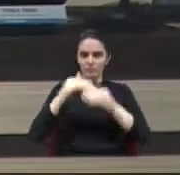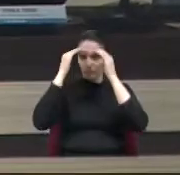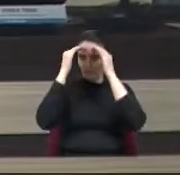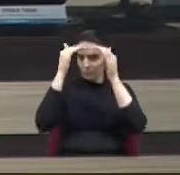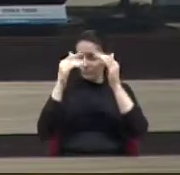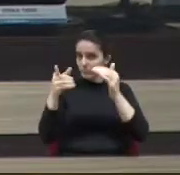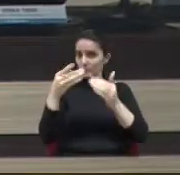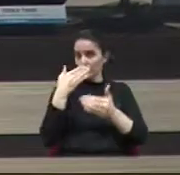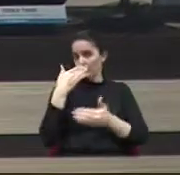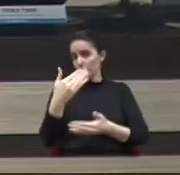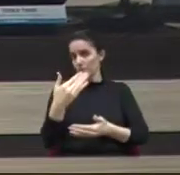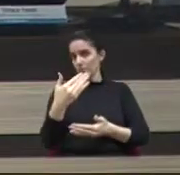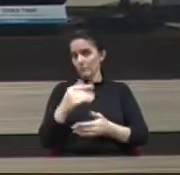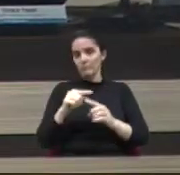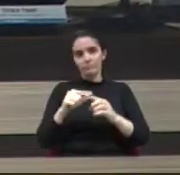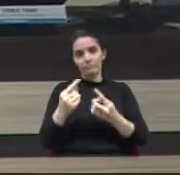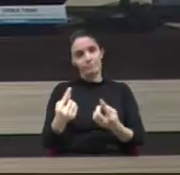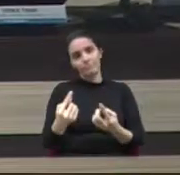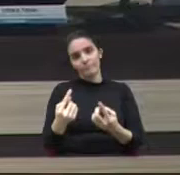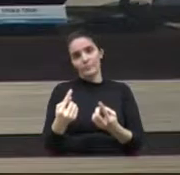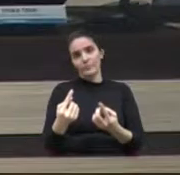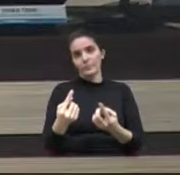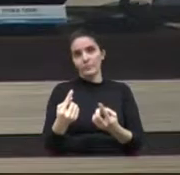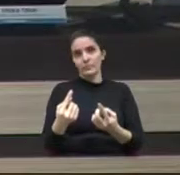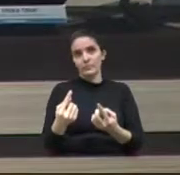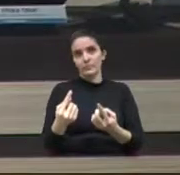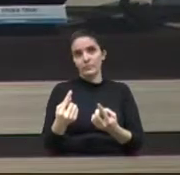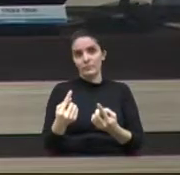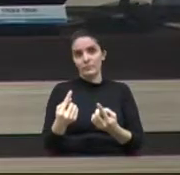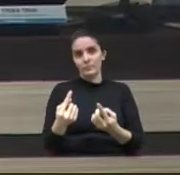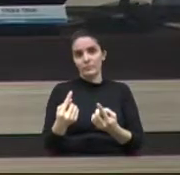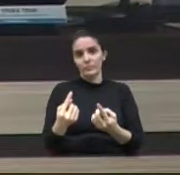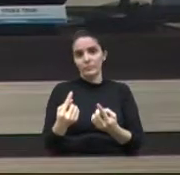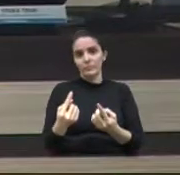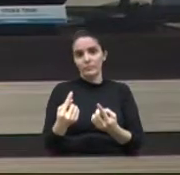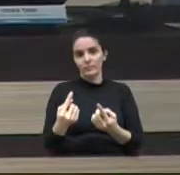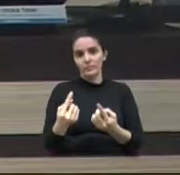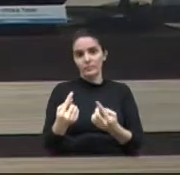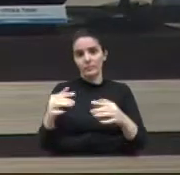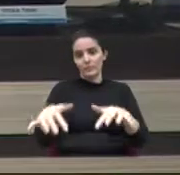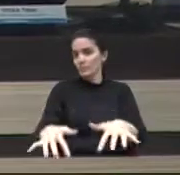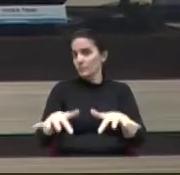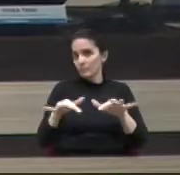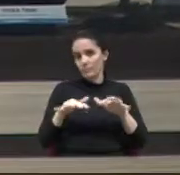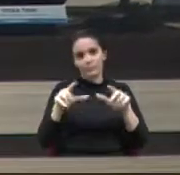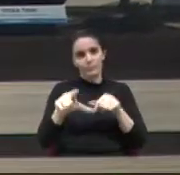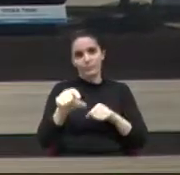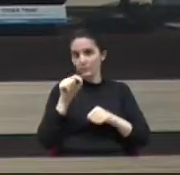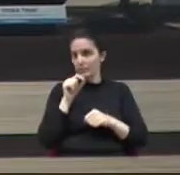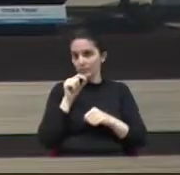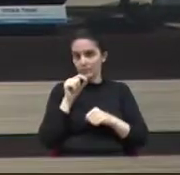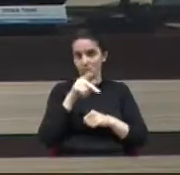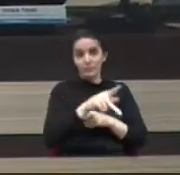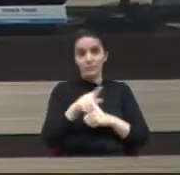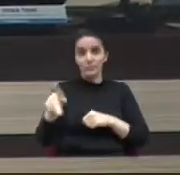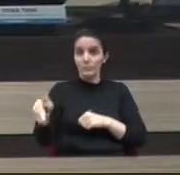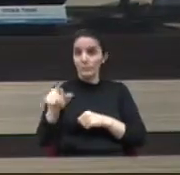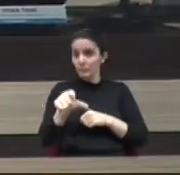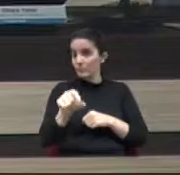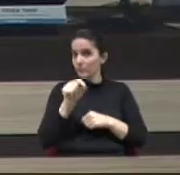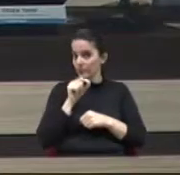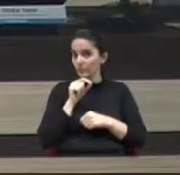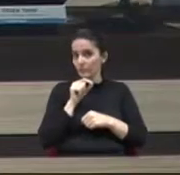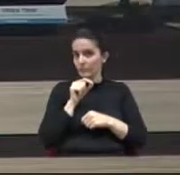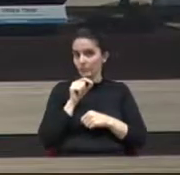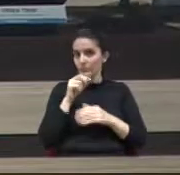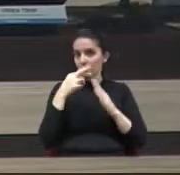pedido, só que não cabe ao plenário decidir. Cabe ao presidente decidir dentro